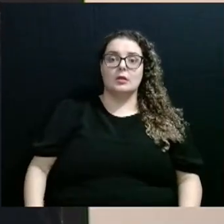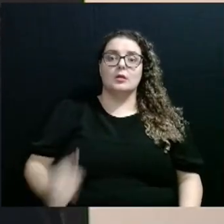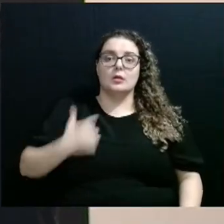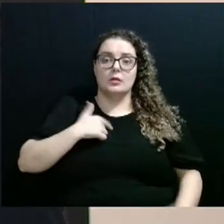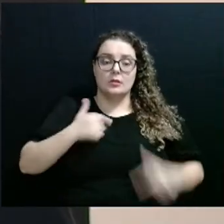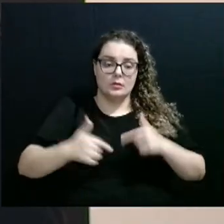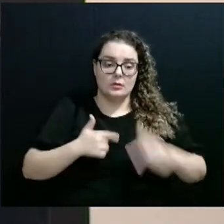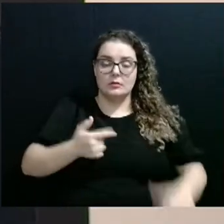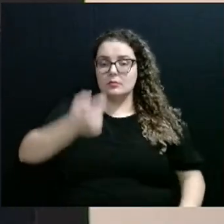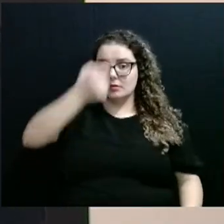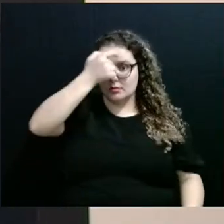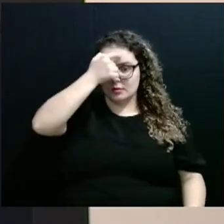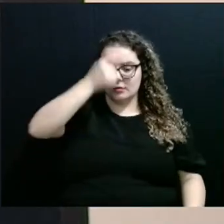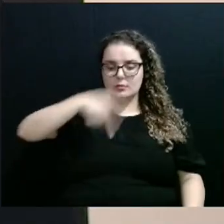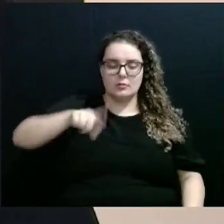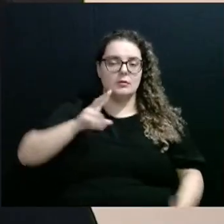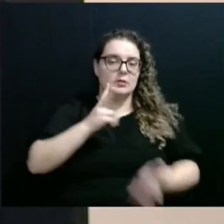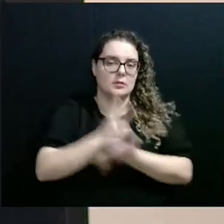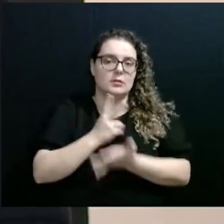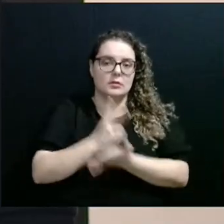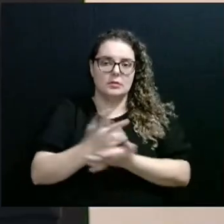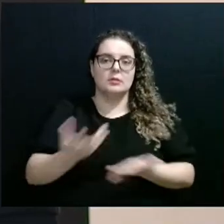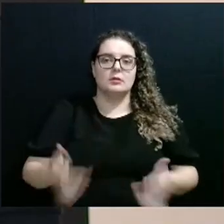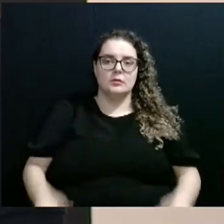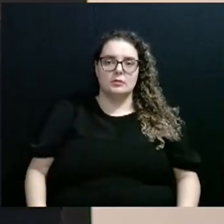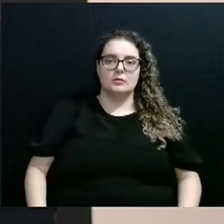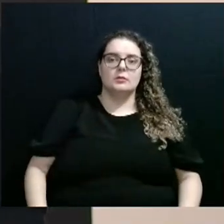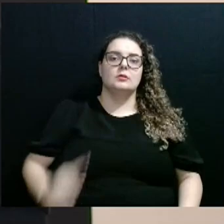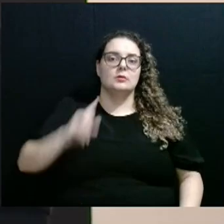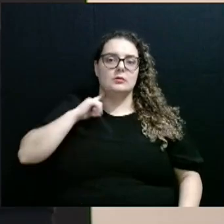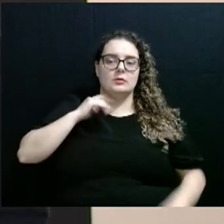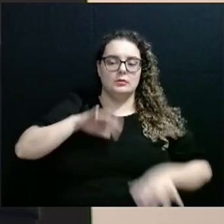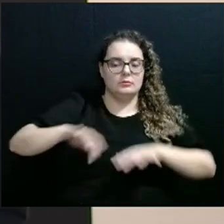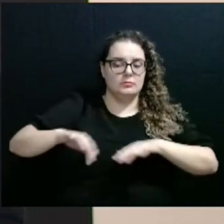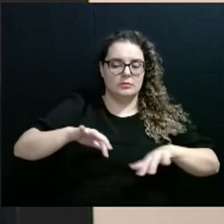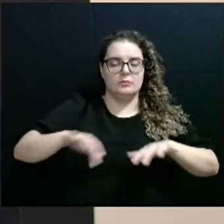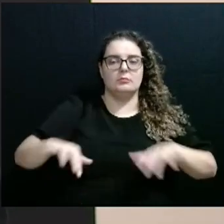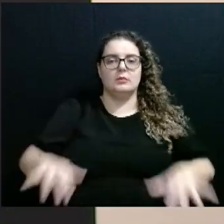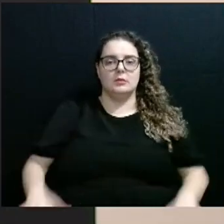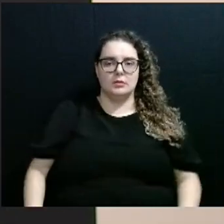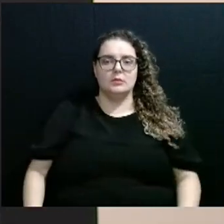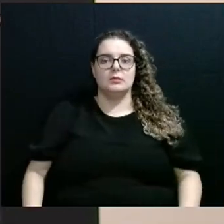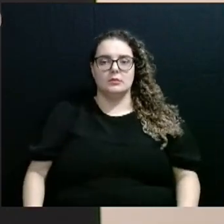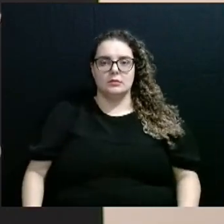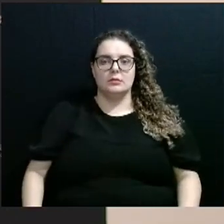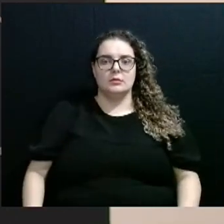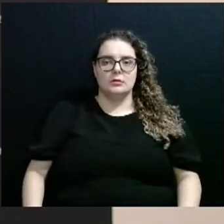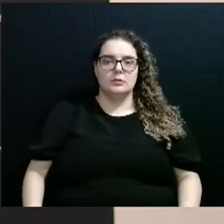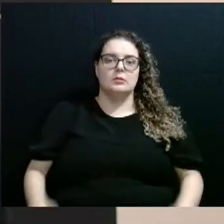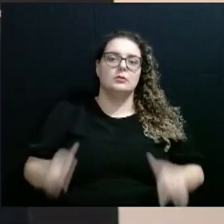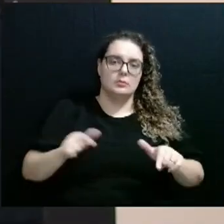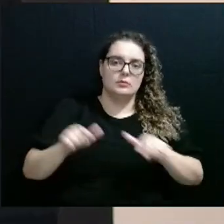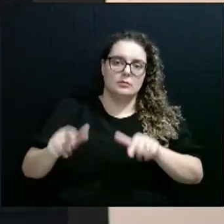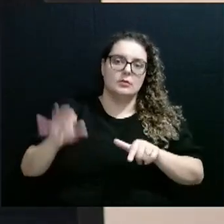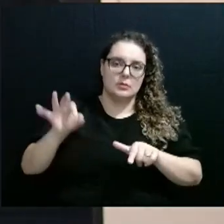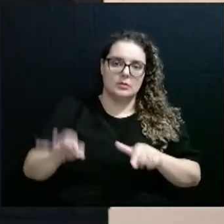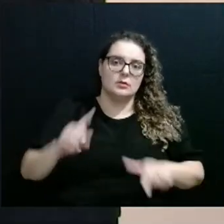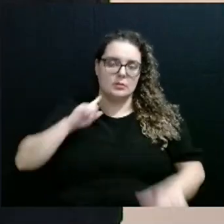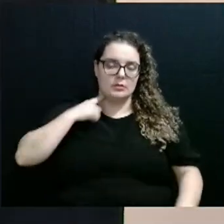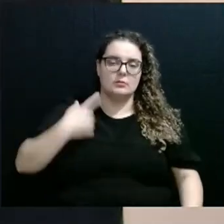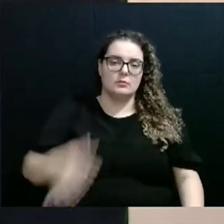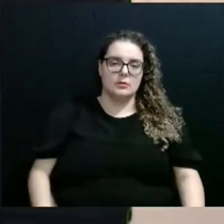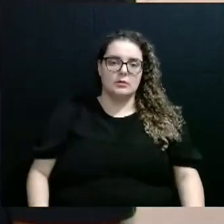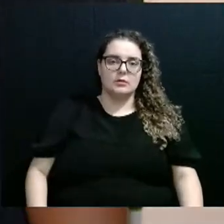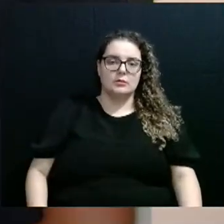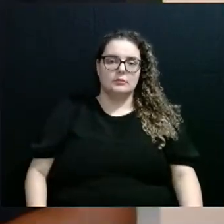conscientização com eles sempre de, né, separar o lixo e dar a destinação correta, né, para o lixo. Bom, também